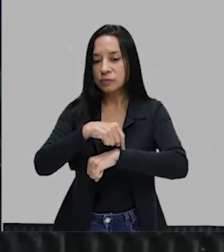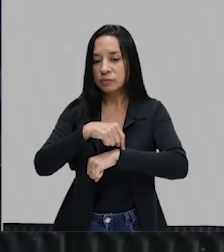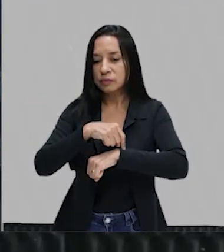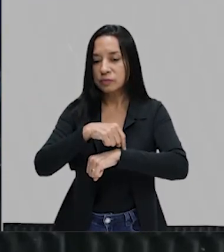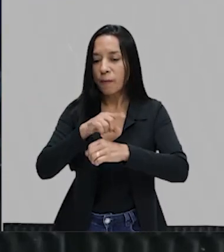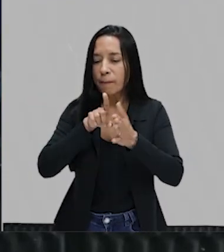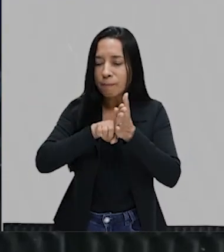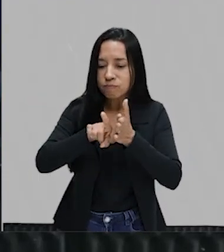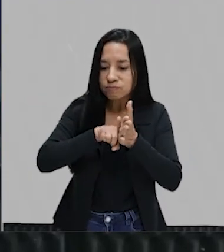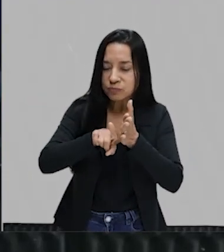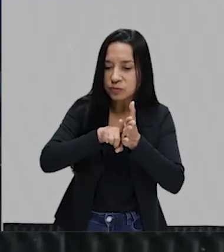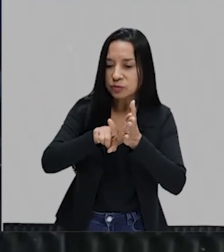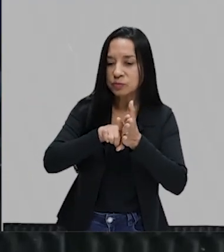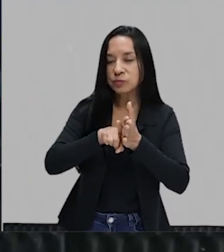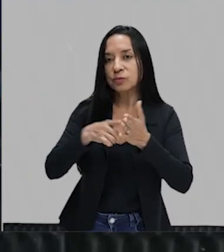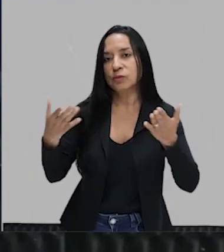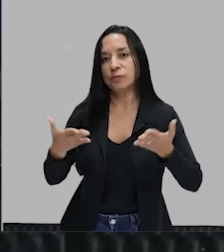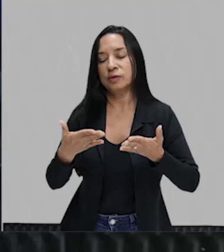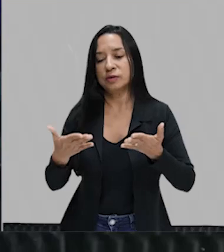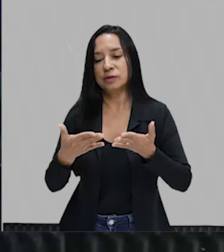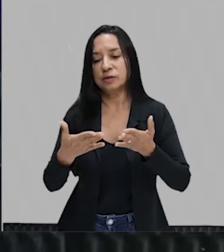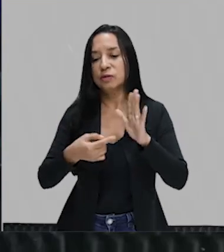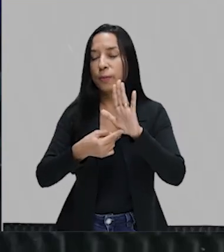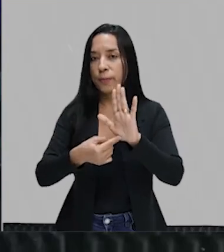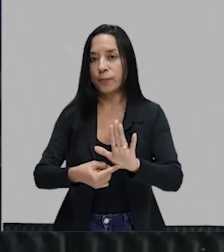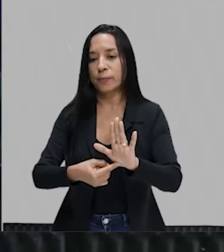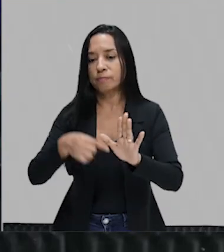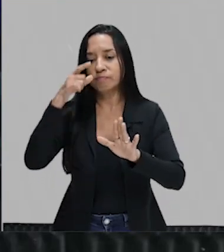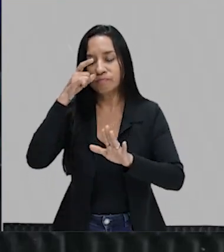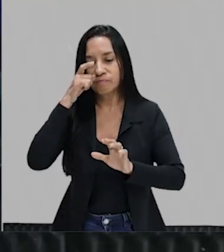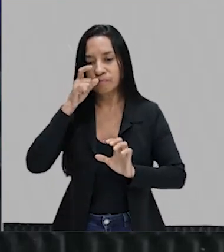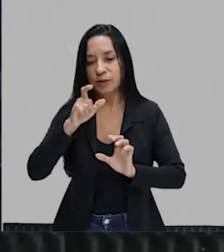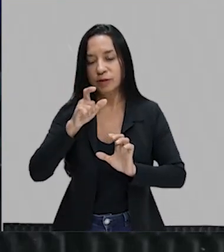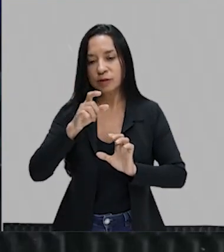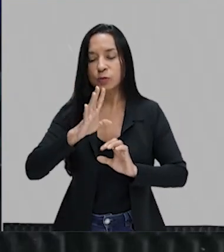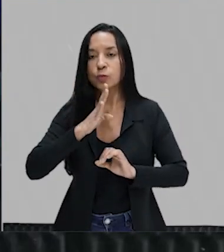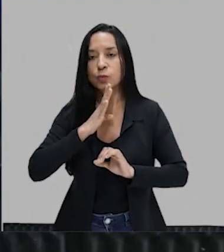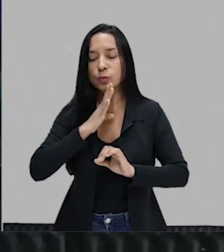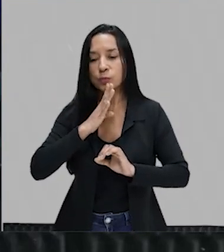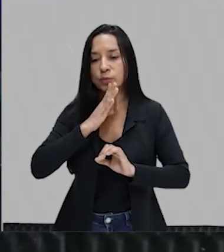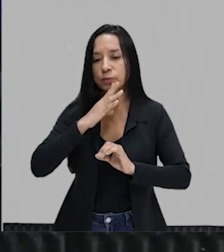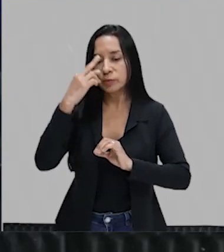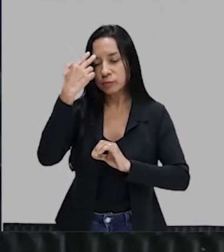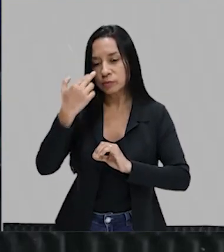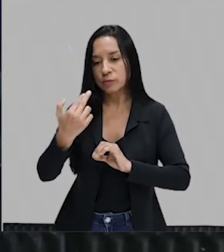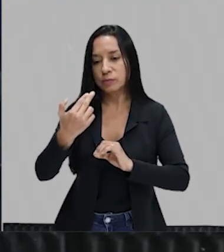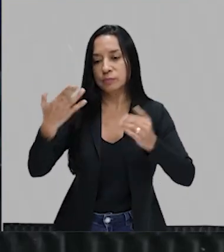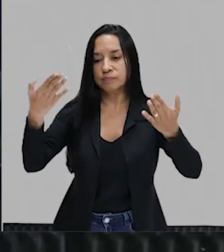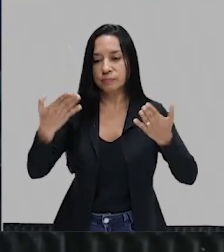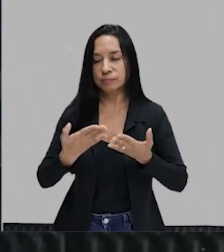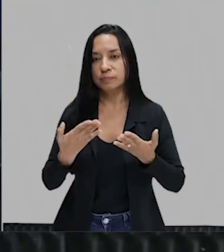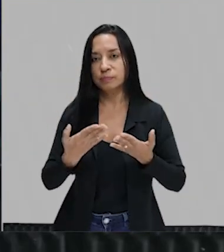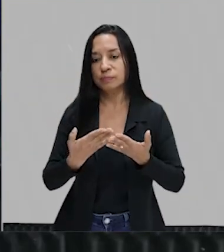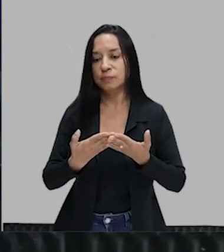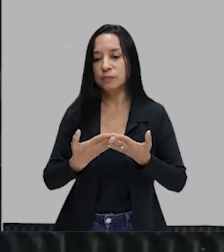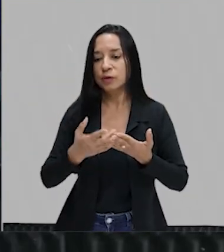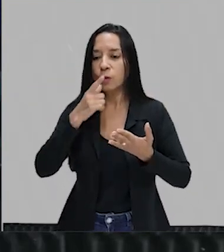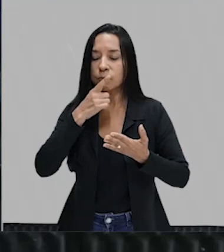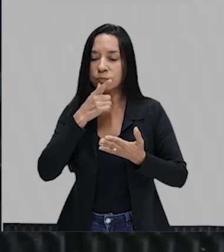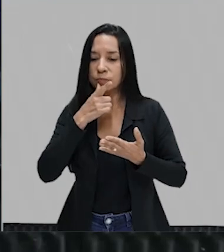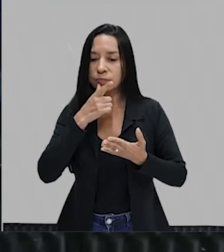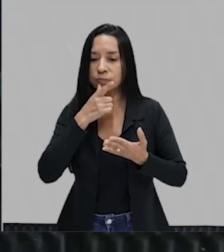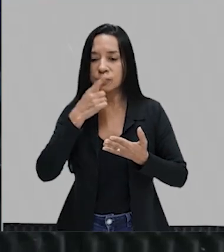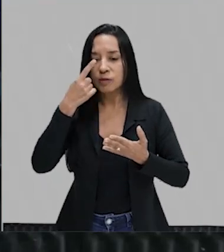esse presente, que eu demonstro interesse nesse conhecimento histórico do presente, eu